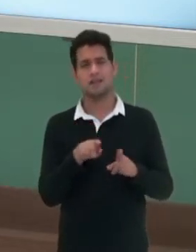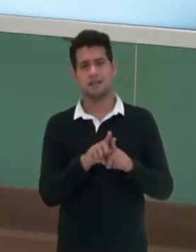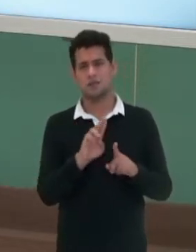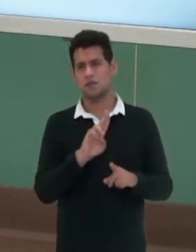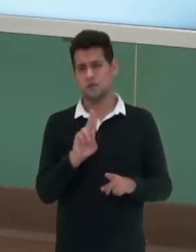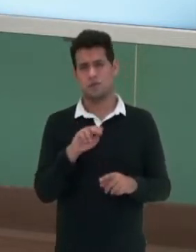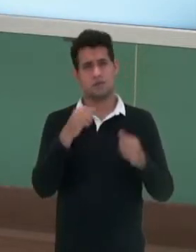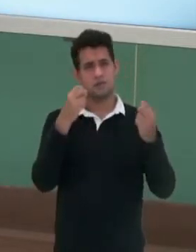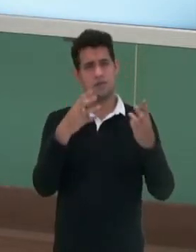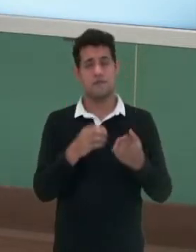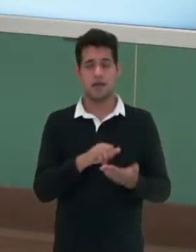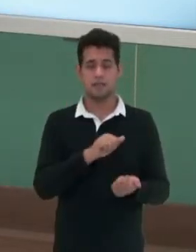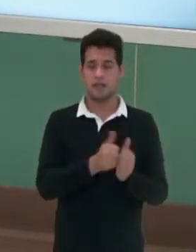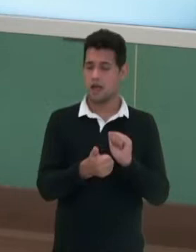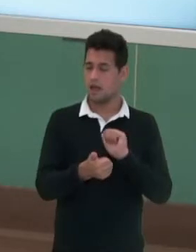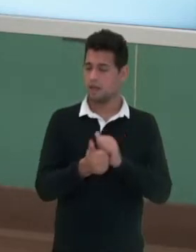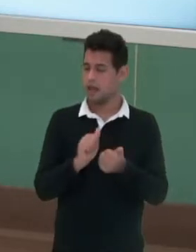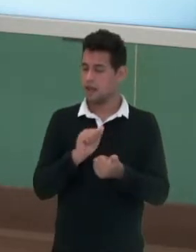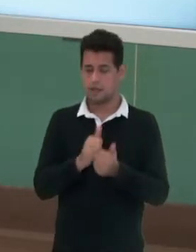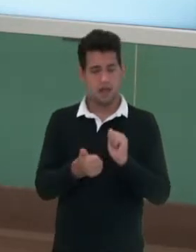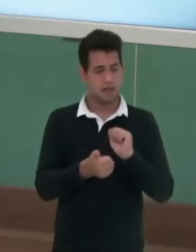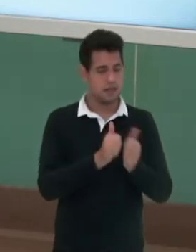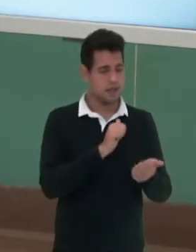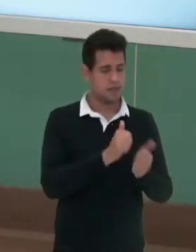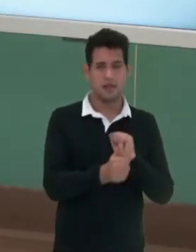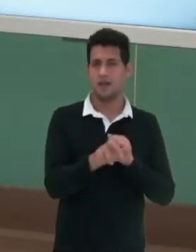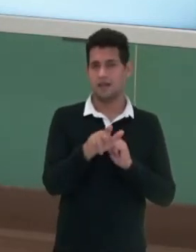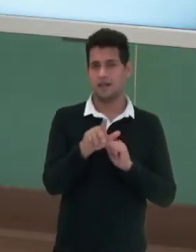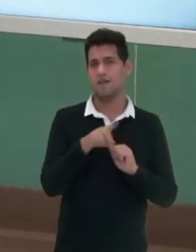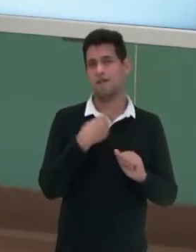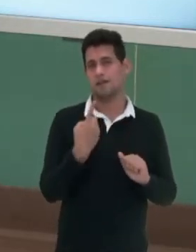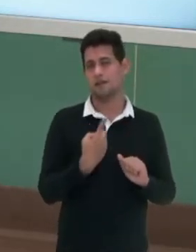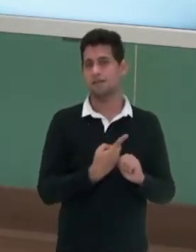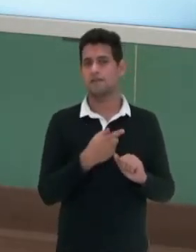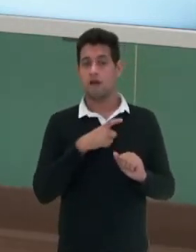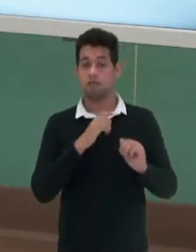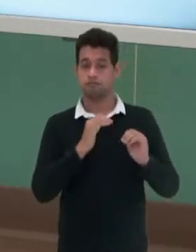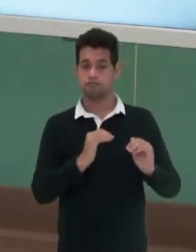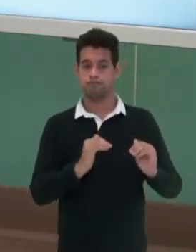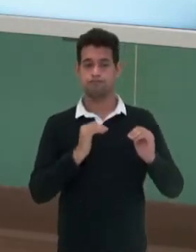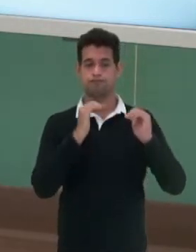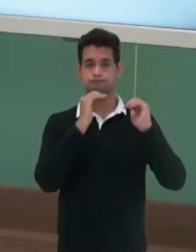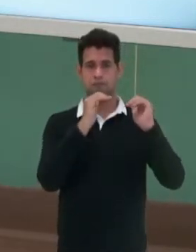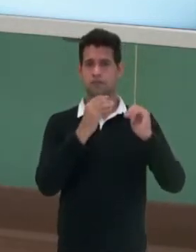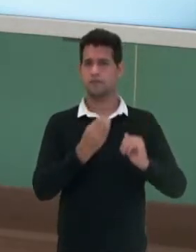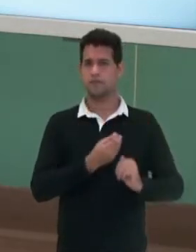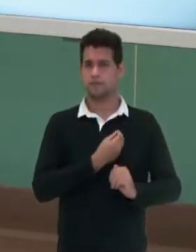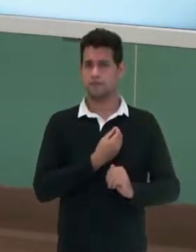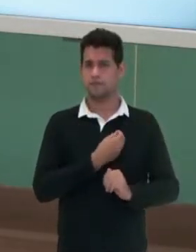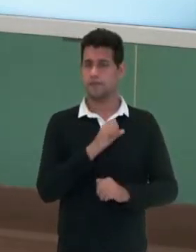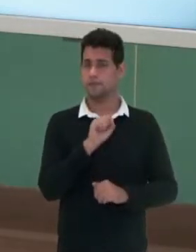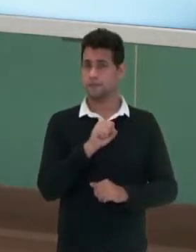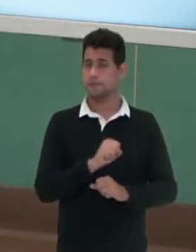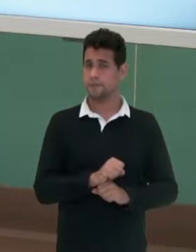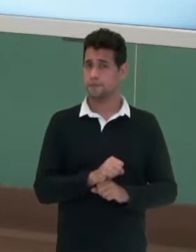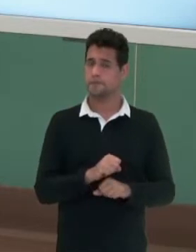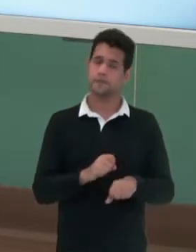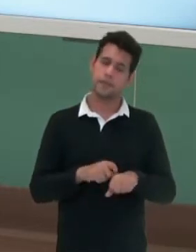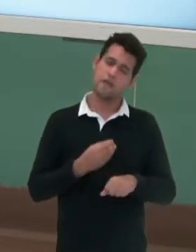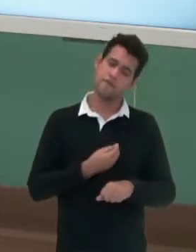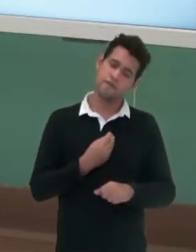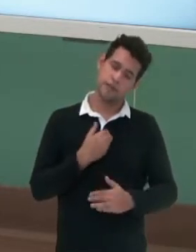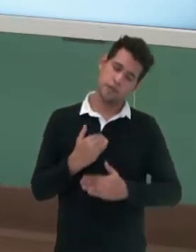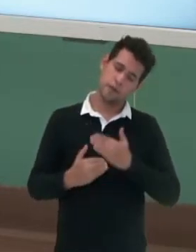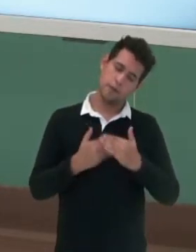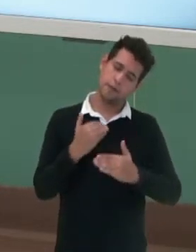diz, ele vai se adaptando conforme nós vamos crescendo, né, vamos vivendo o tempo da nossa vida,